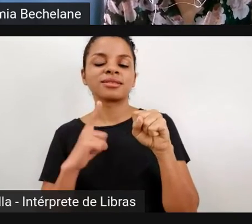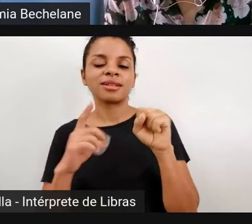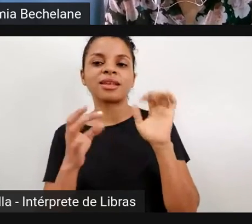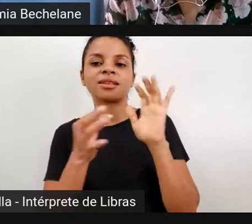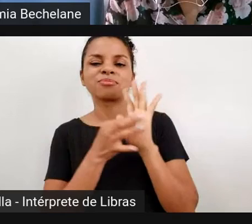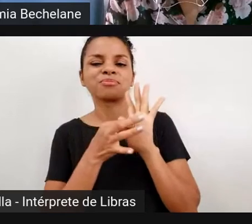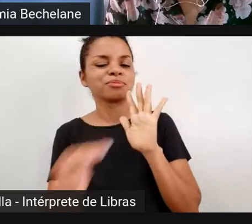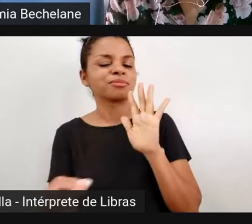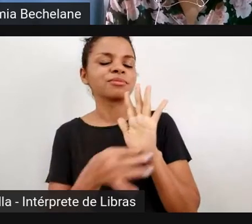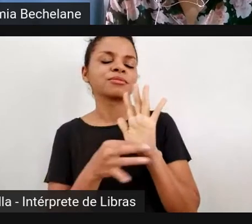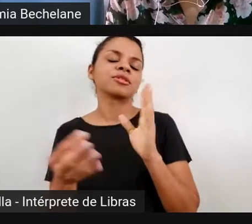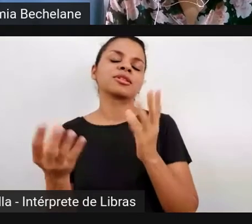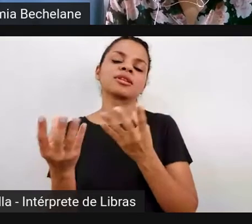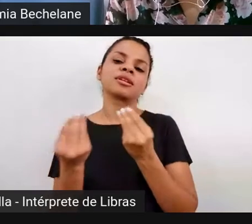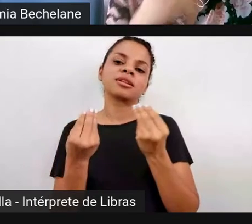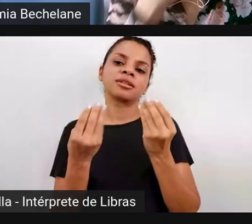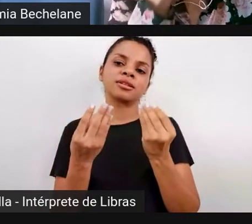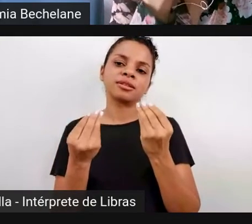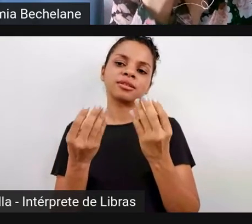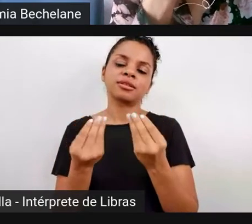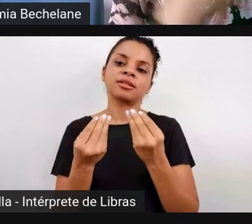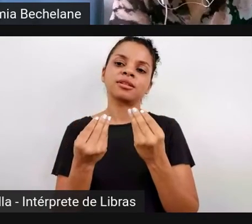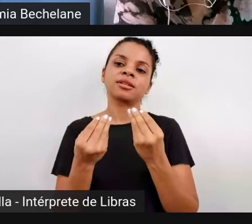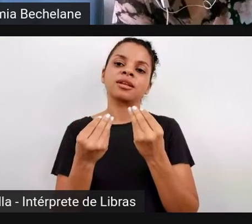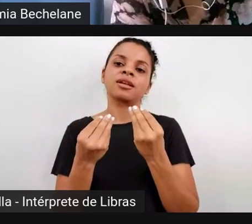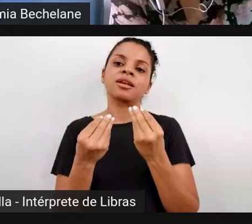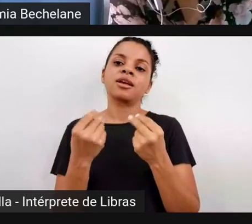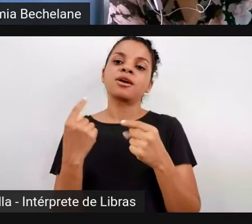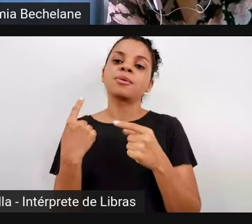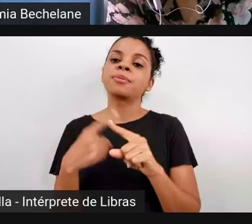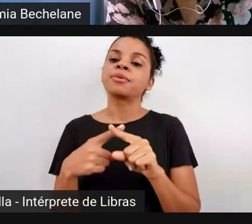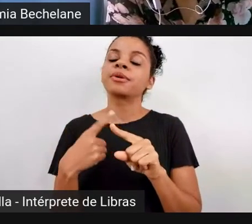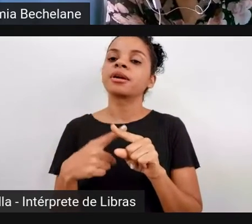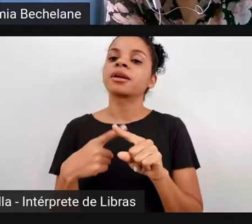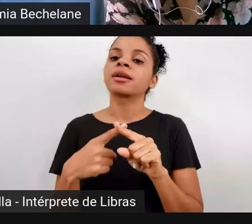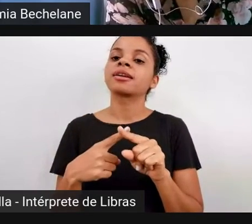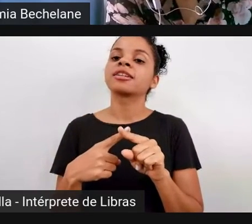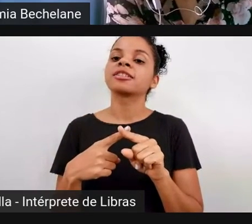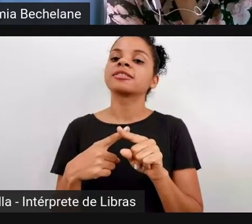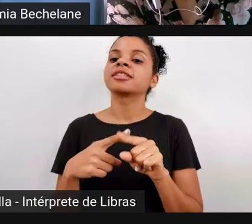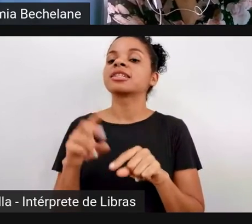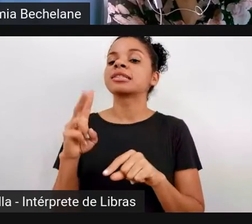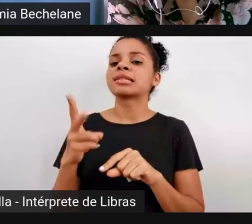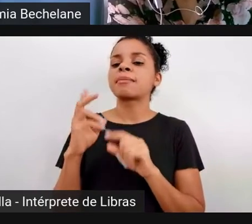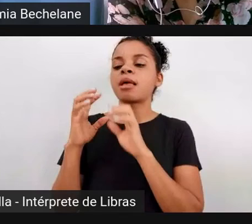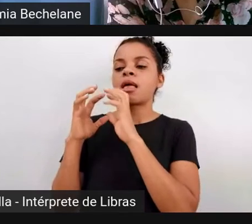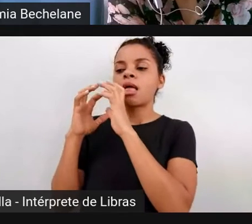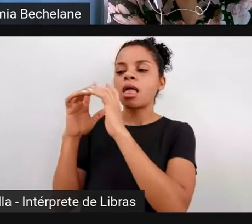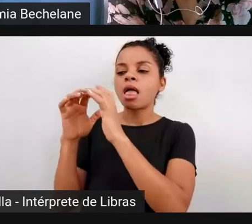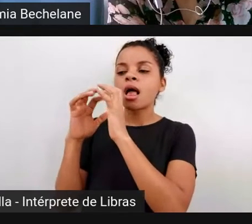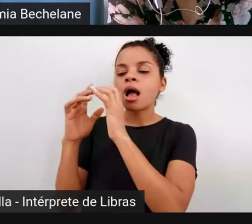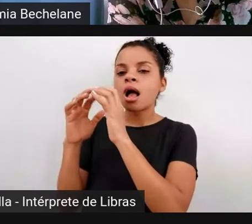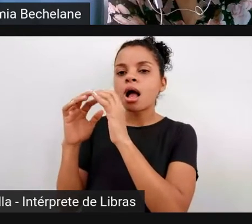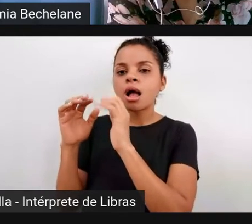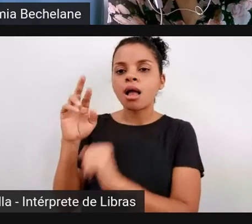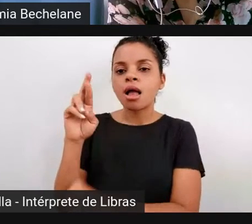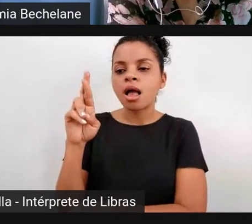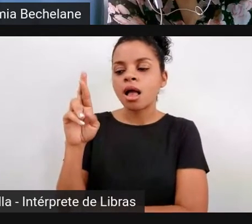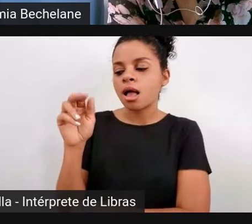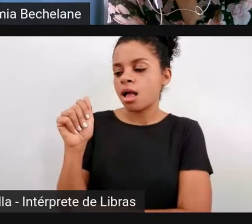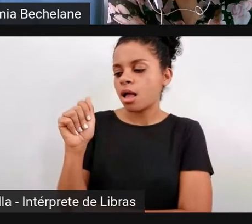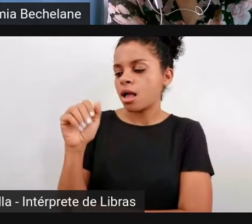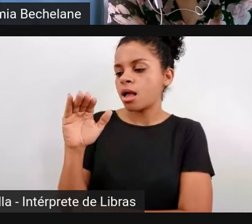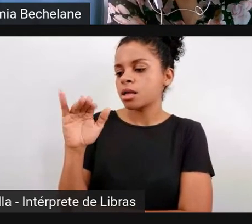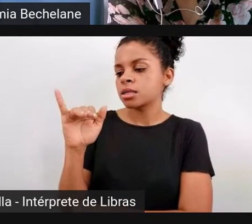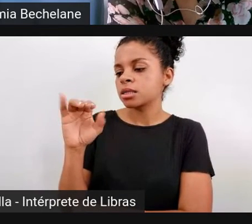deliberativa, exatamente por esse aspecto de se ater muito à racionalidade. Então,